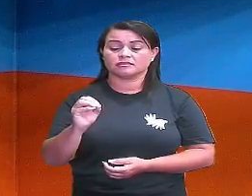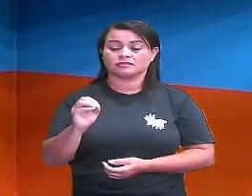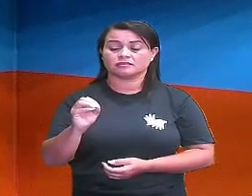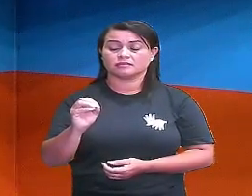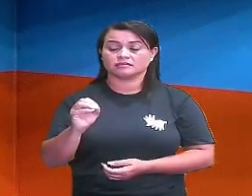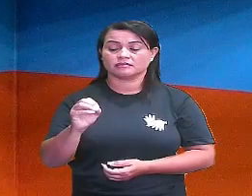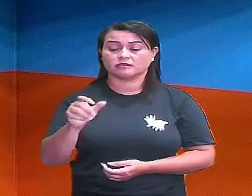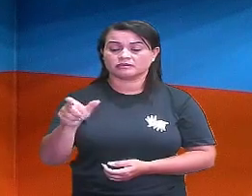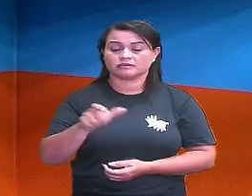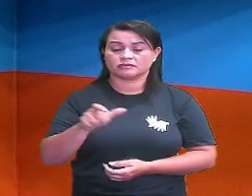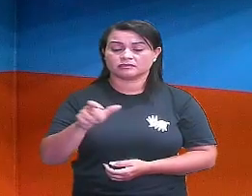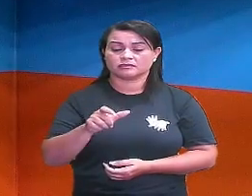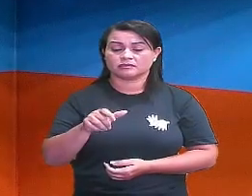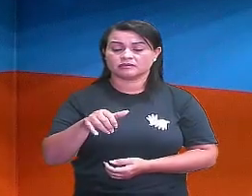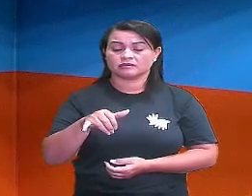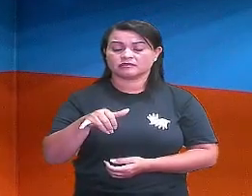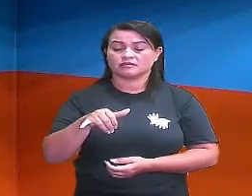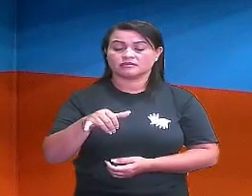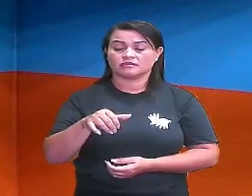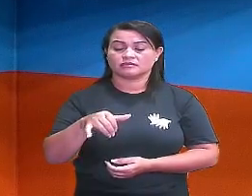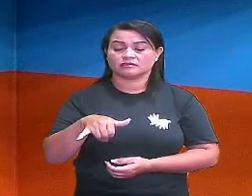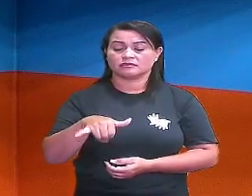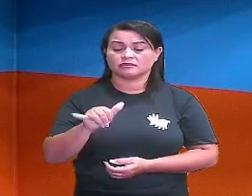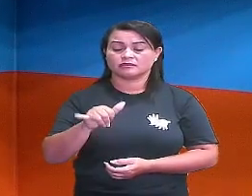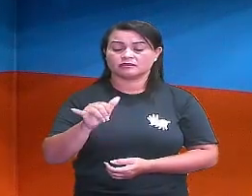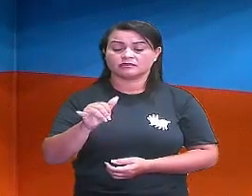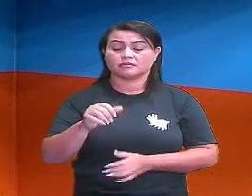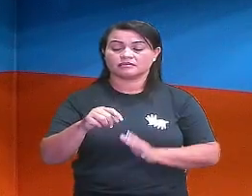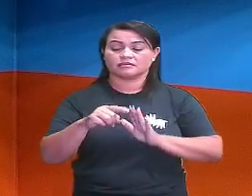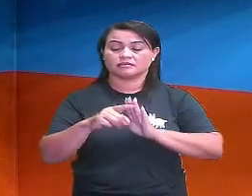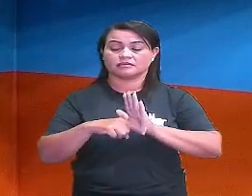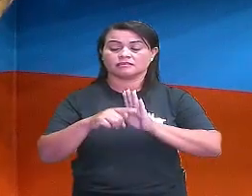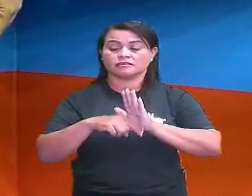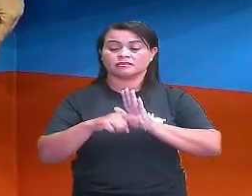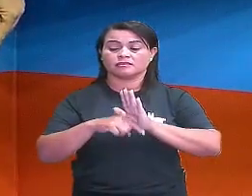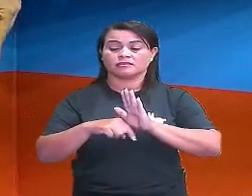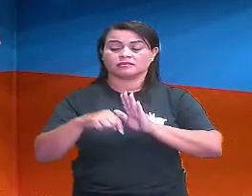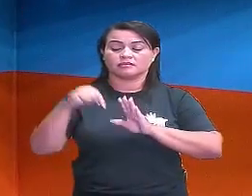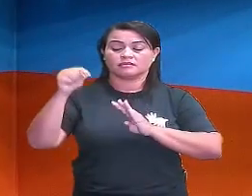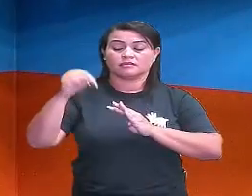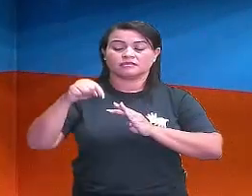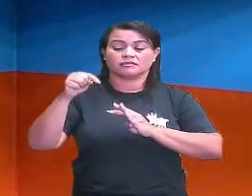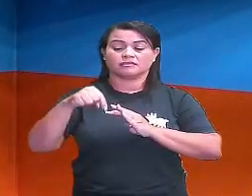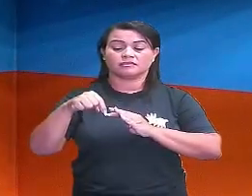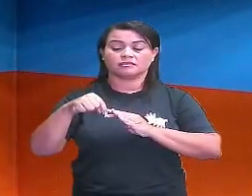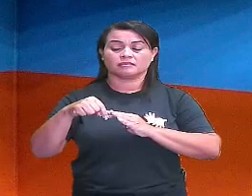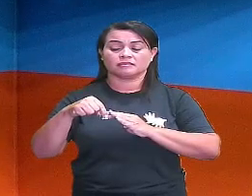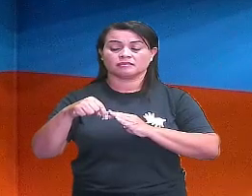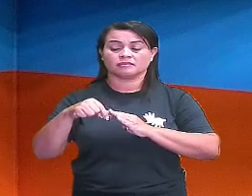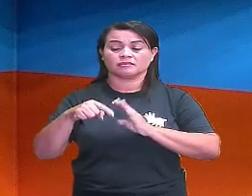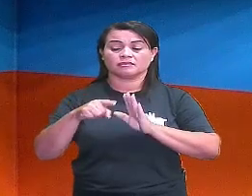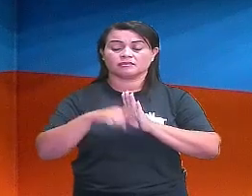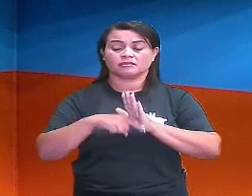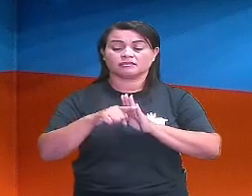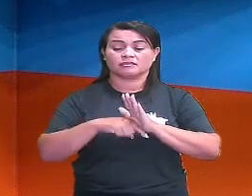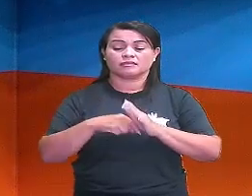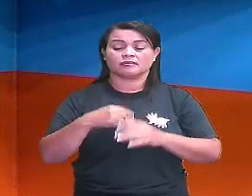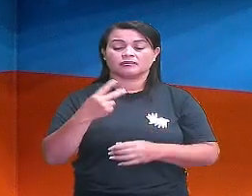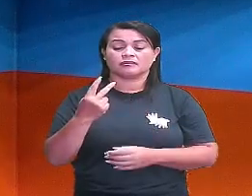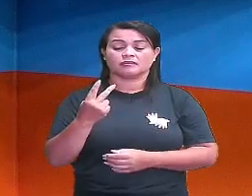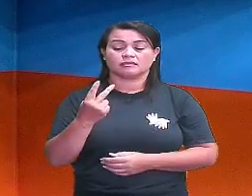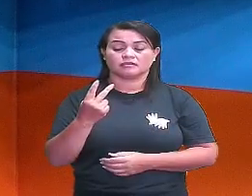y está negativo. Se y é negativo para baixo, então, ó, o menos 2 ele vai estar aqui,